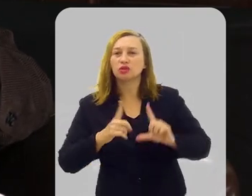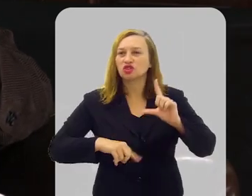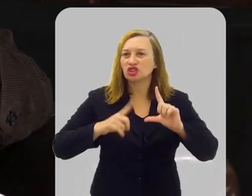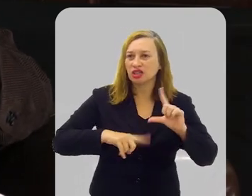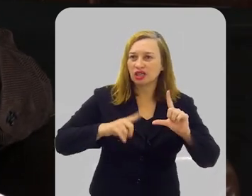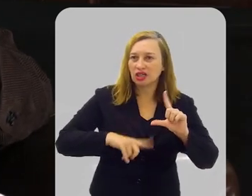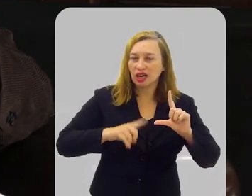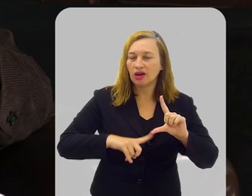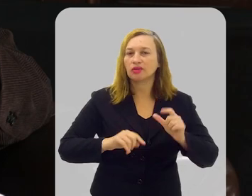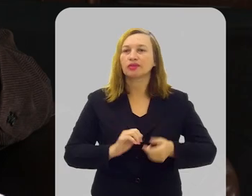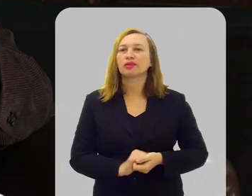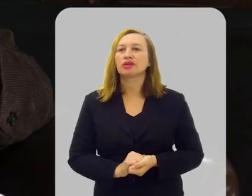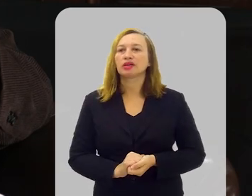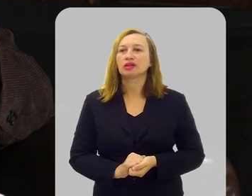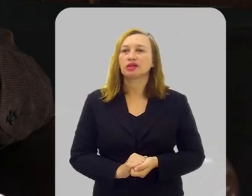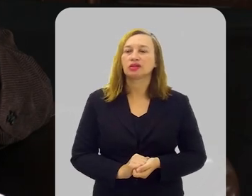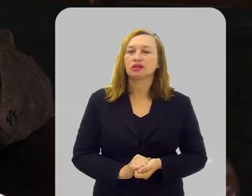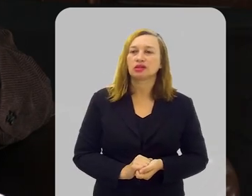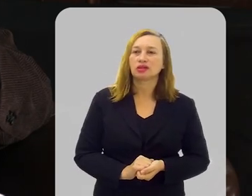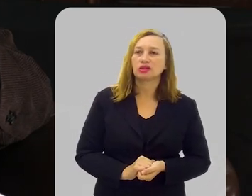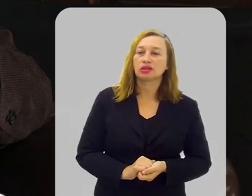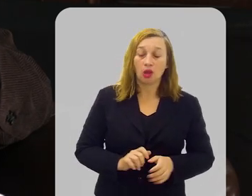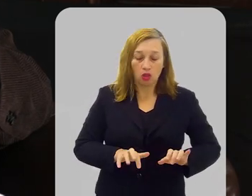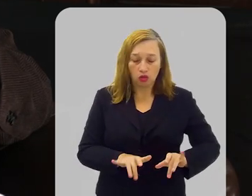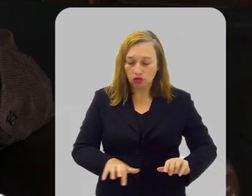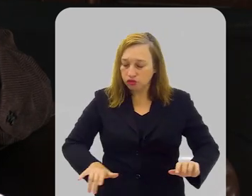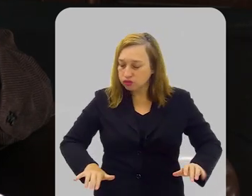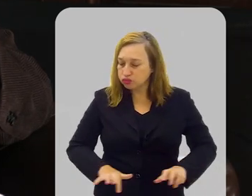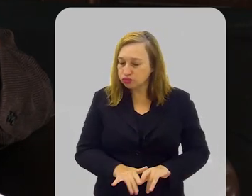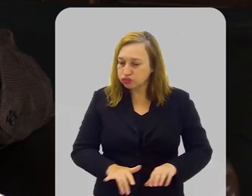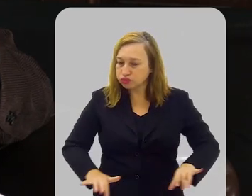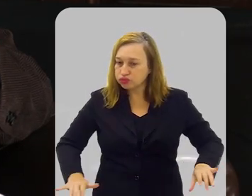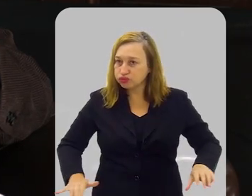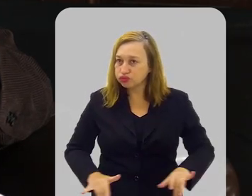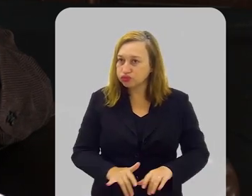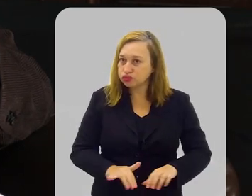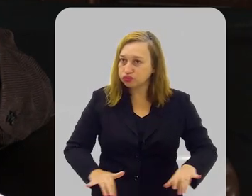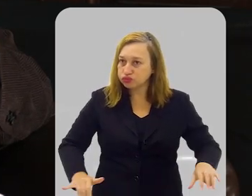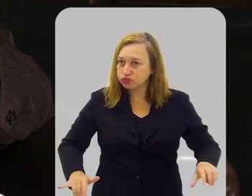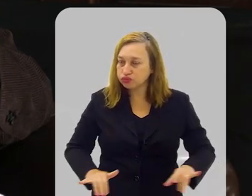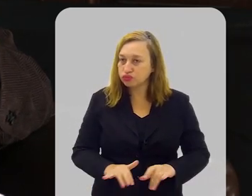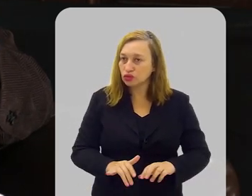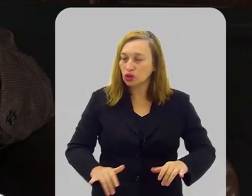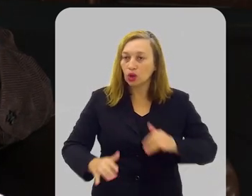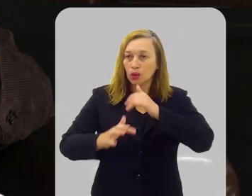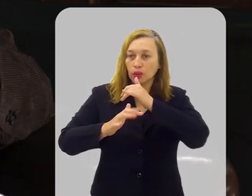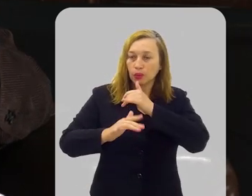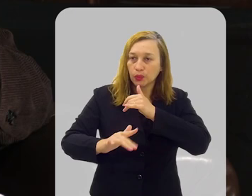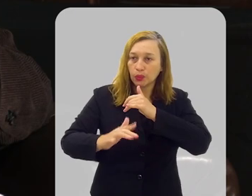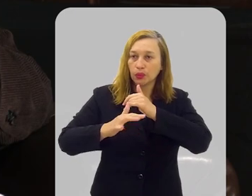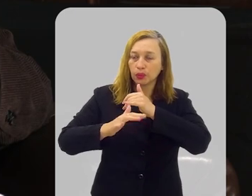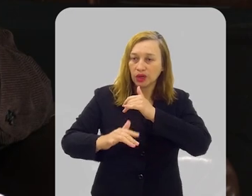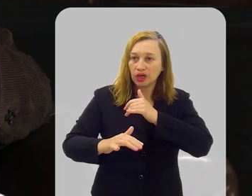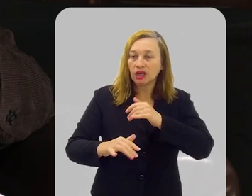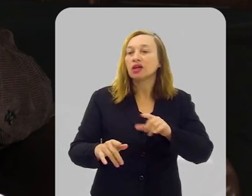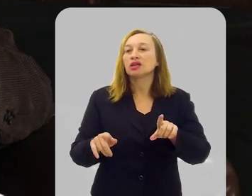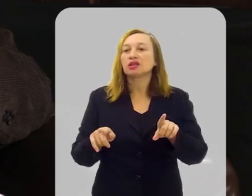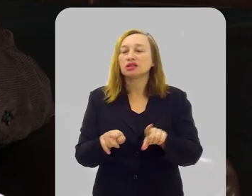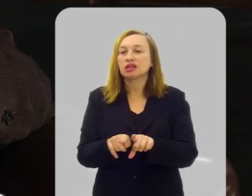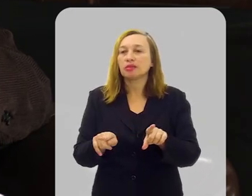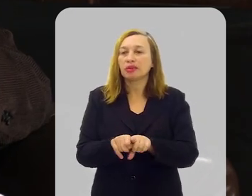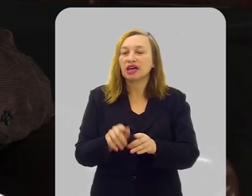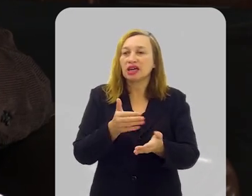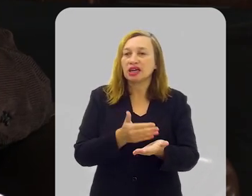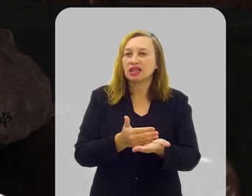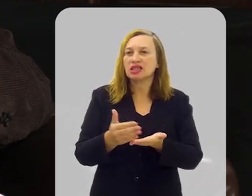compositor, produtor musical. Ele é tecladista, saxofonista, regente do coral e locutor. Começou